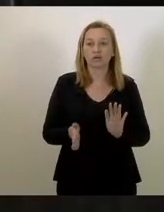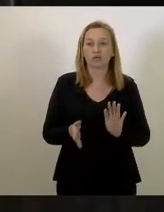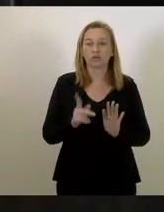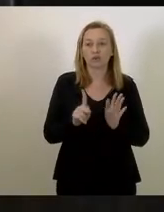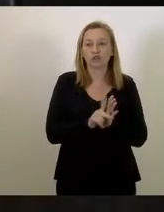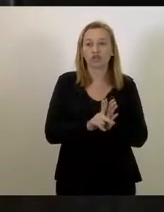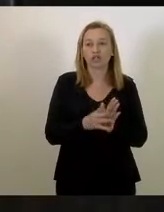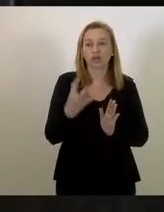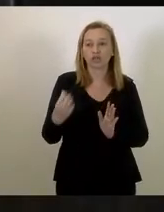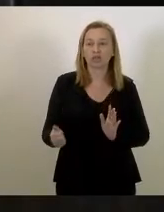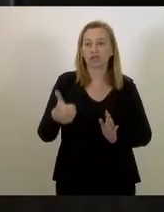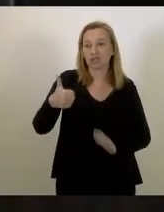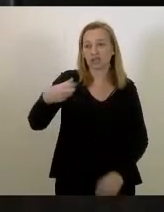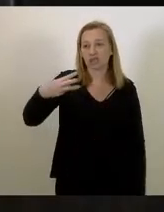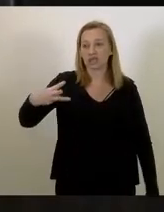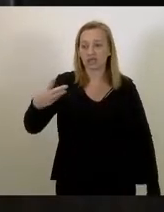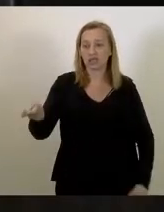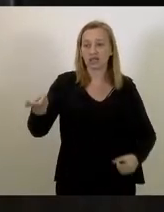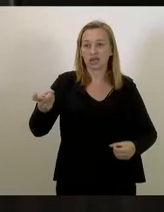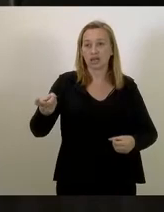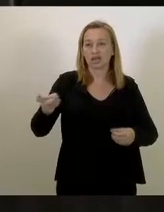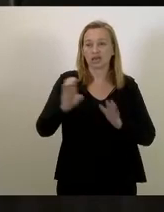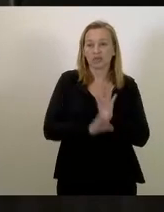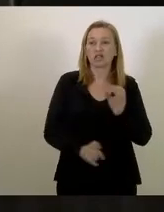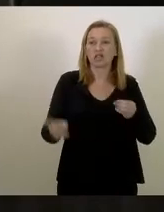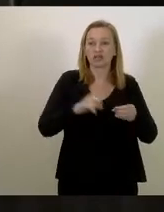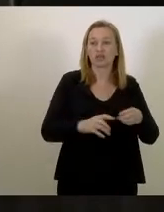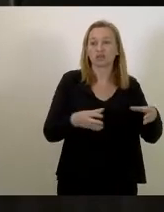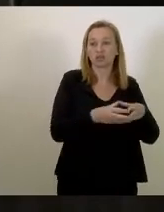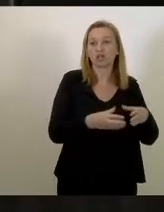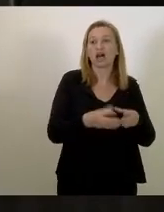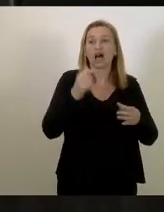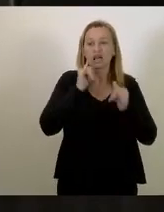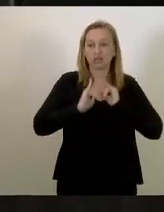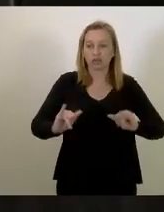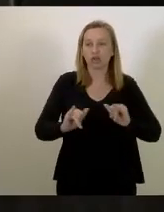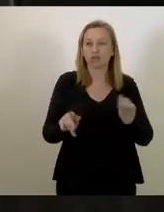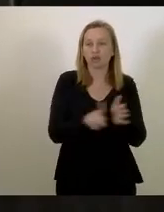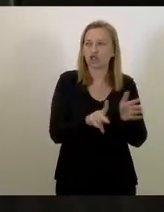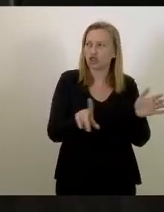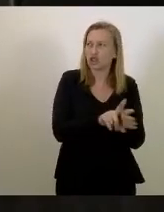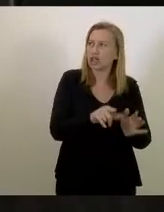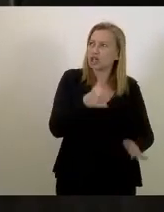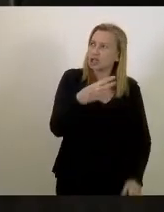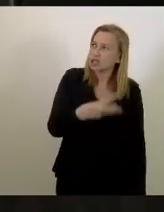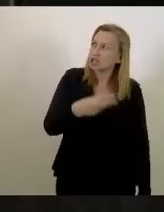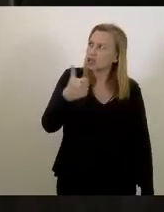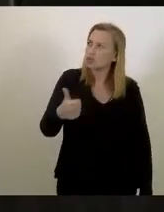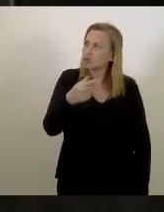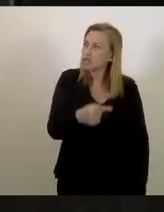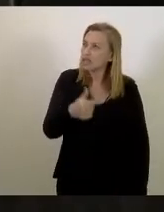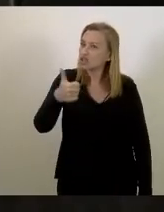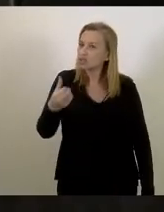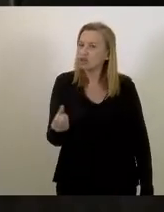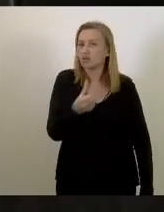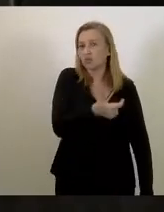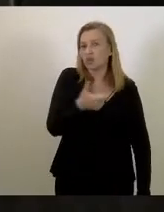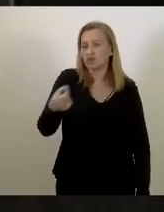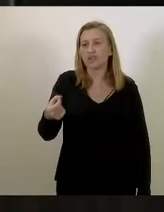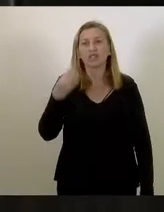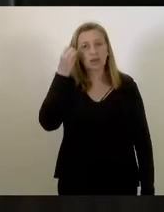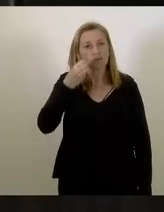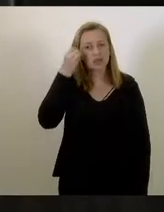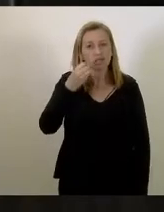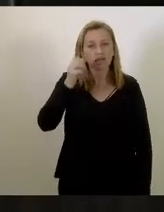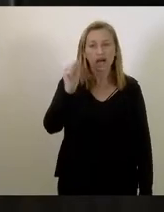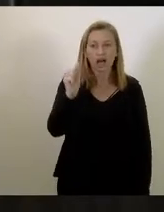recebeu 13 emendas e voltas comissões temáticas anuncio projeto de lei número 3176-2020 de autoria do deputado